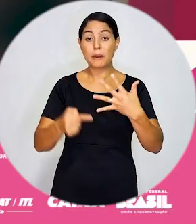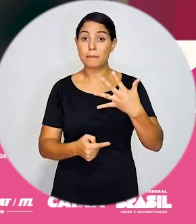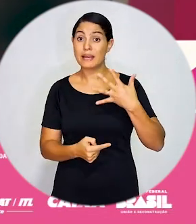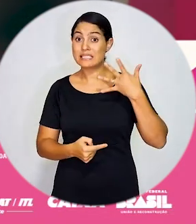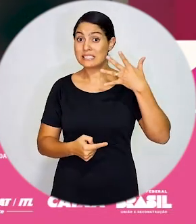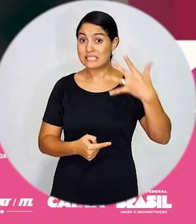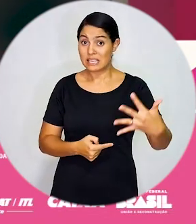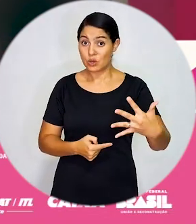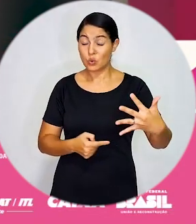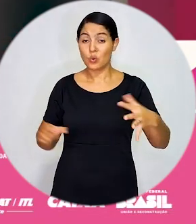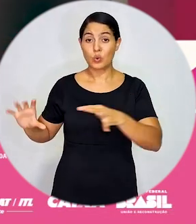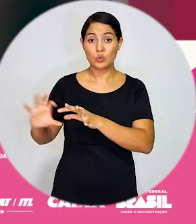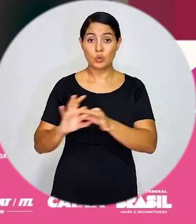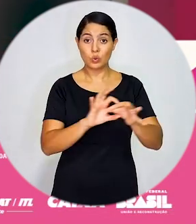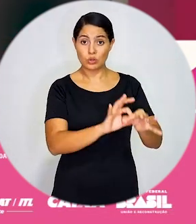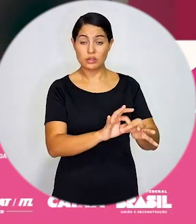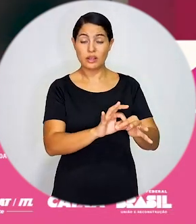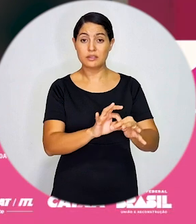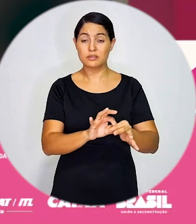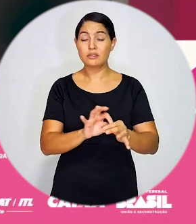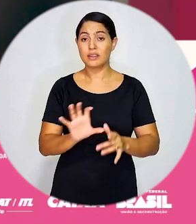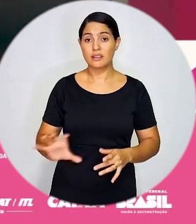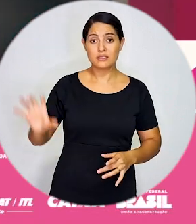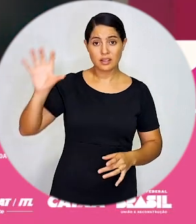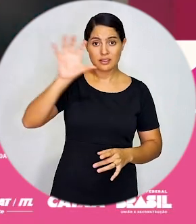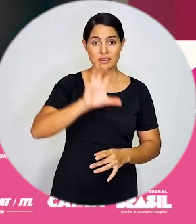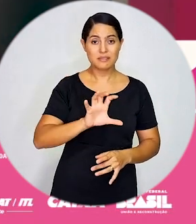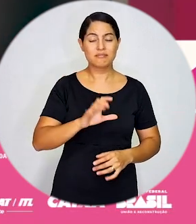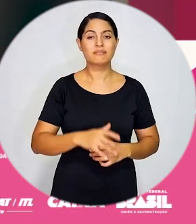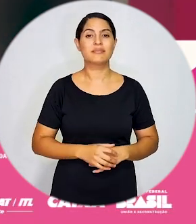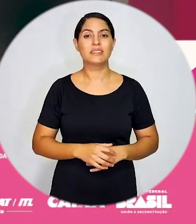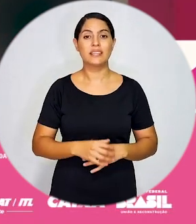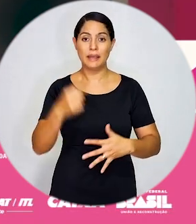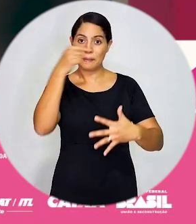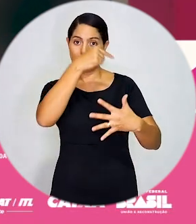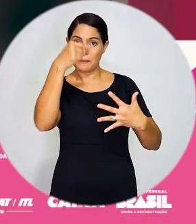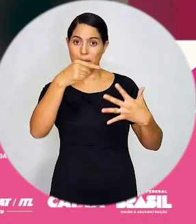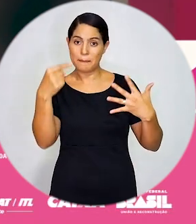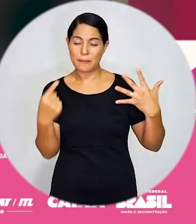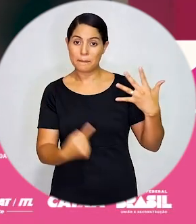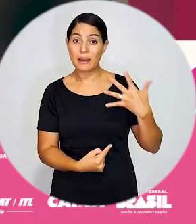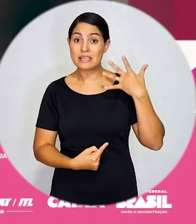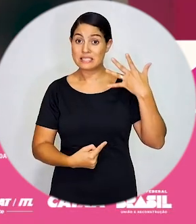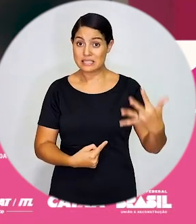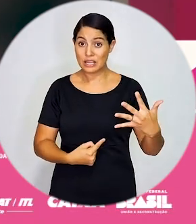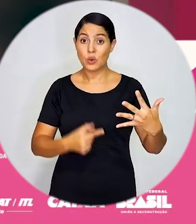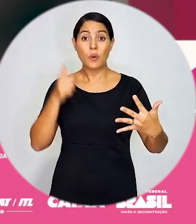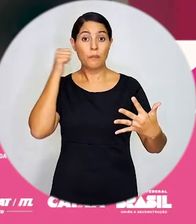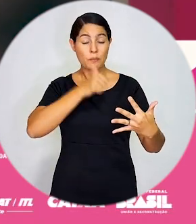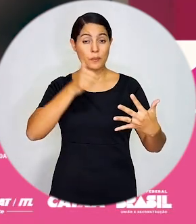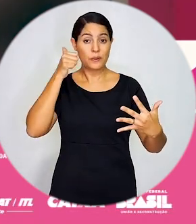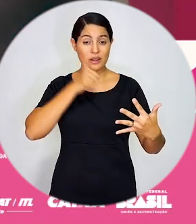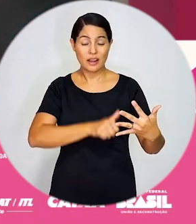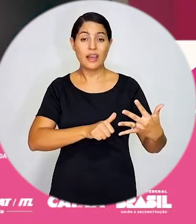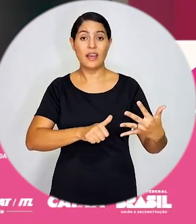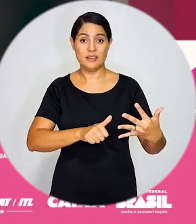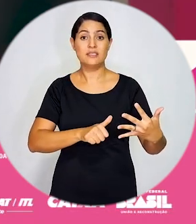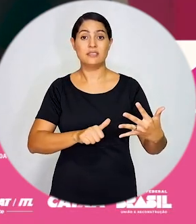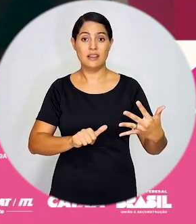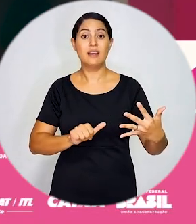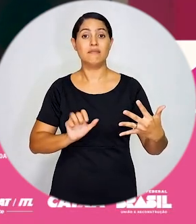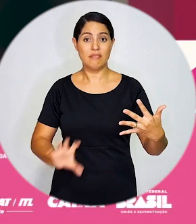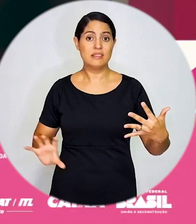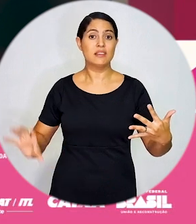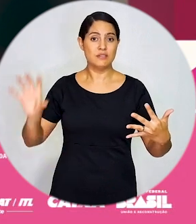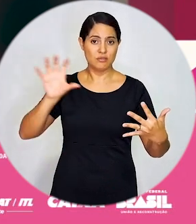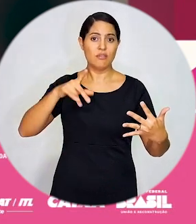mulheres à frente das seccionais, e hoje também eu soube 5 arquipélagos de mulheres também à frente